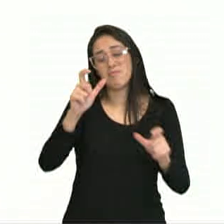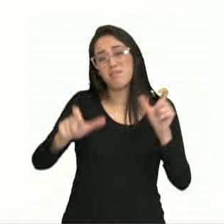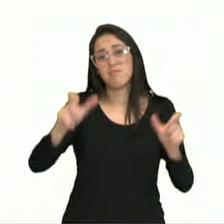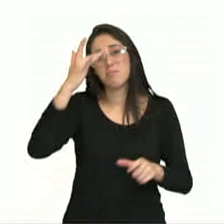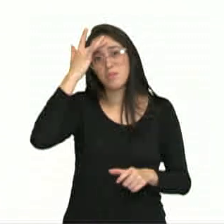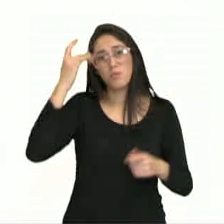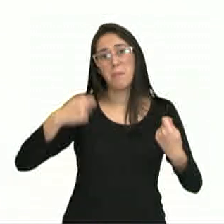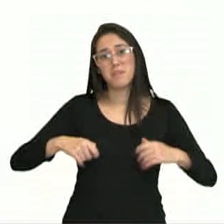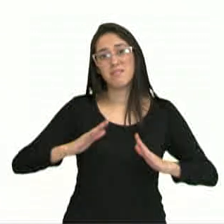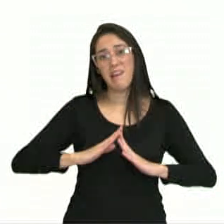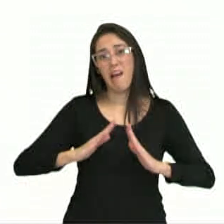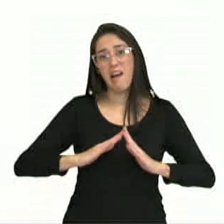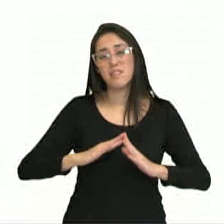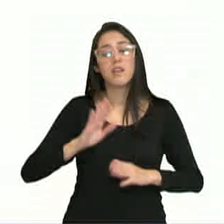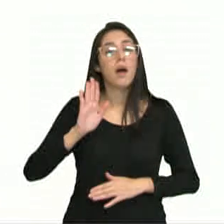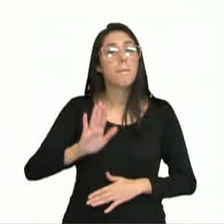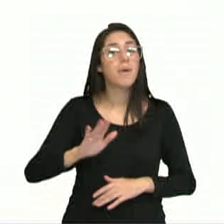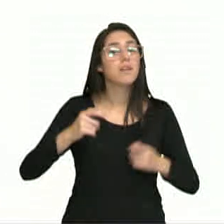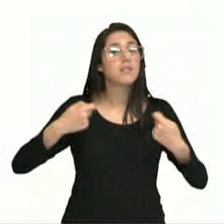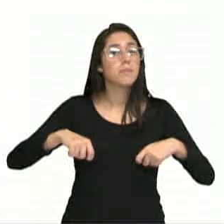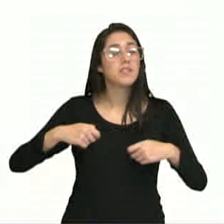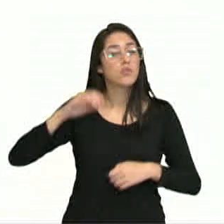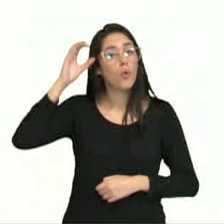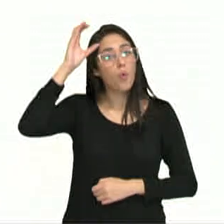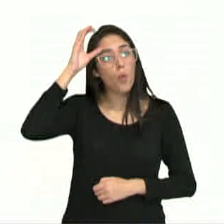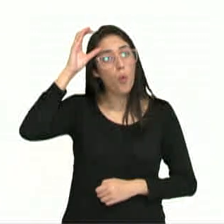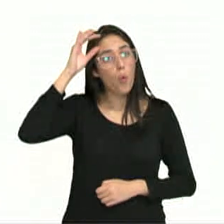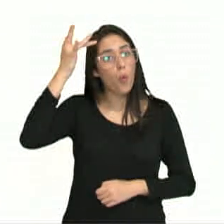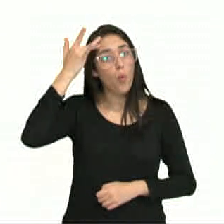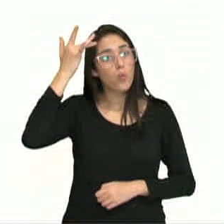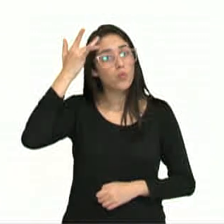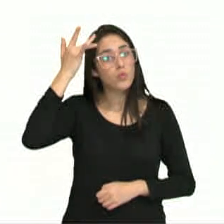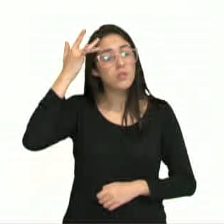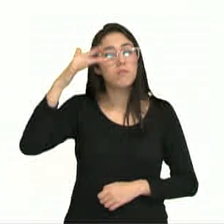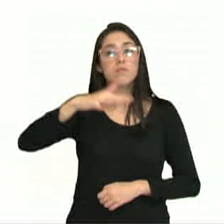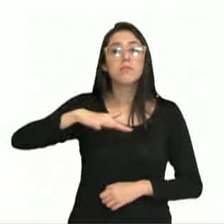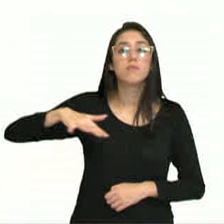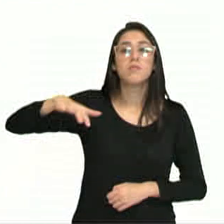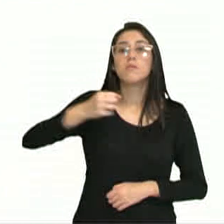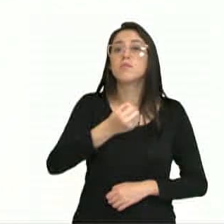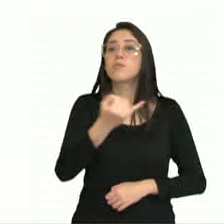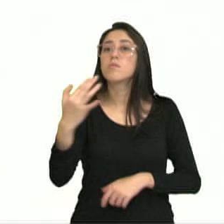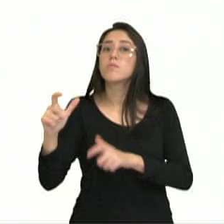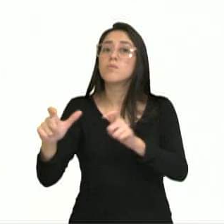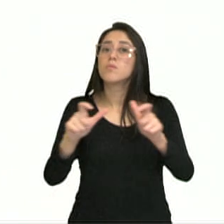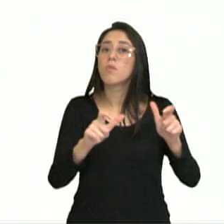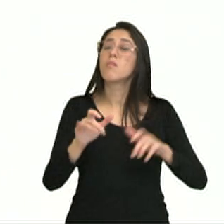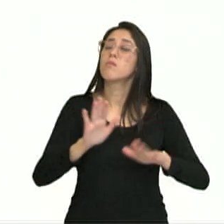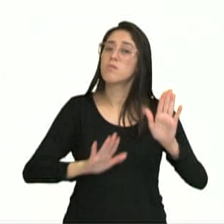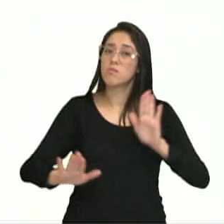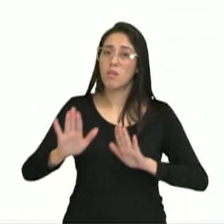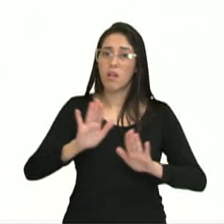moradia, só que precisa usar um pouco da consciência em relação a áreas de preservação.